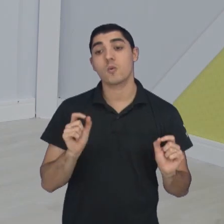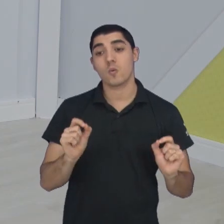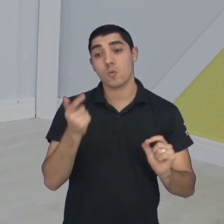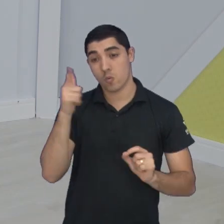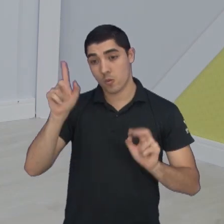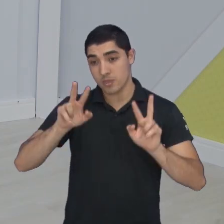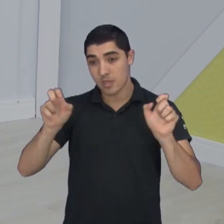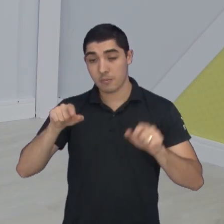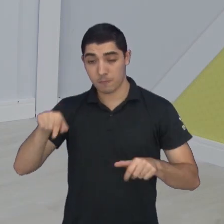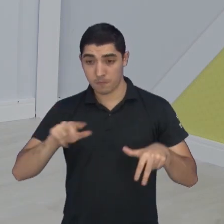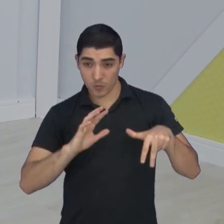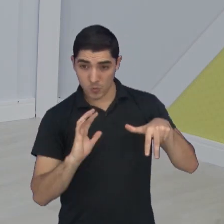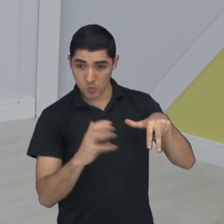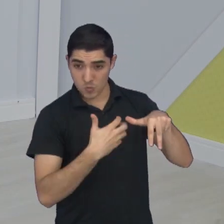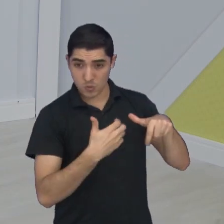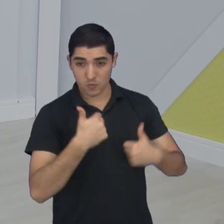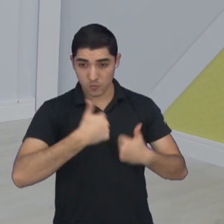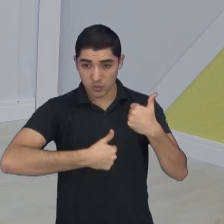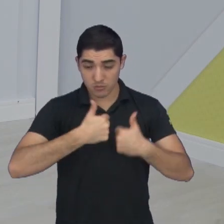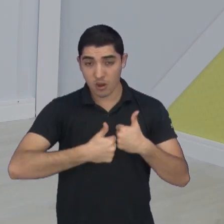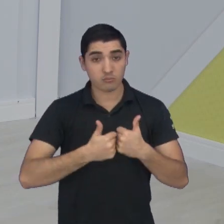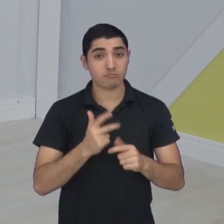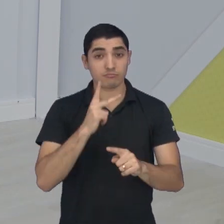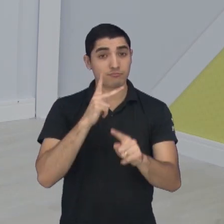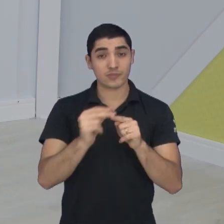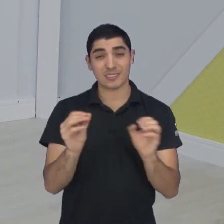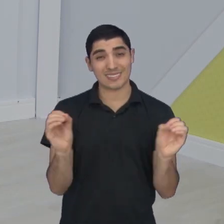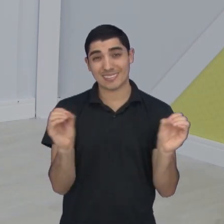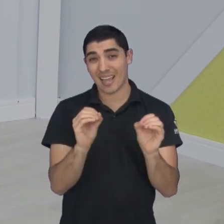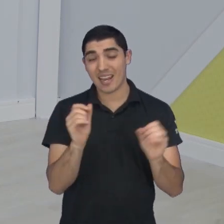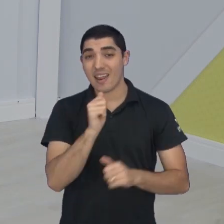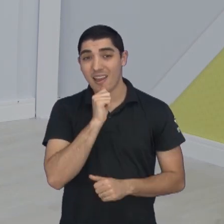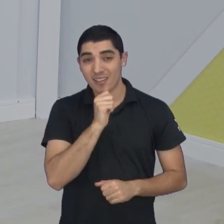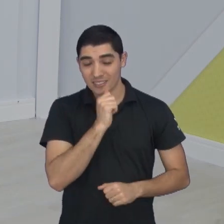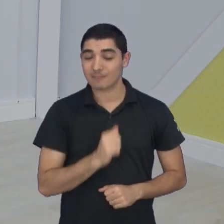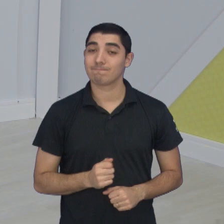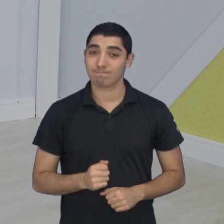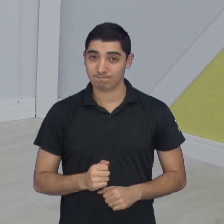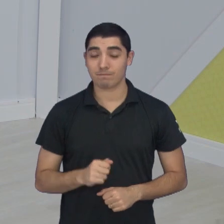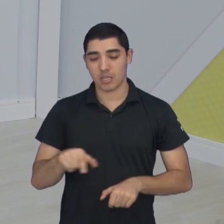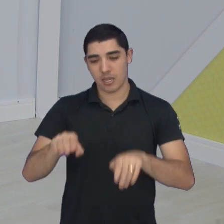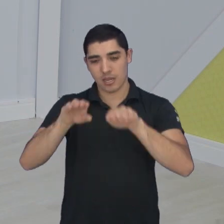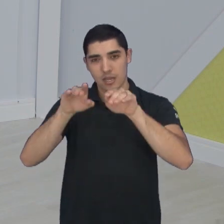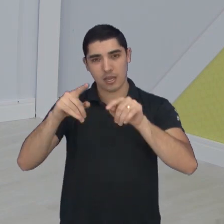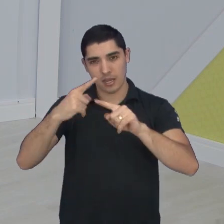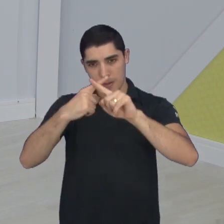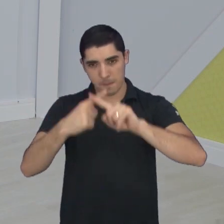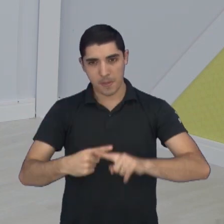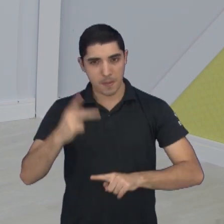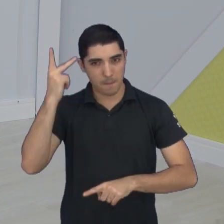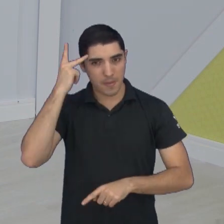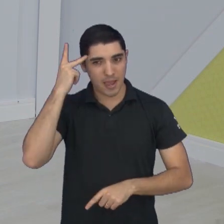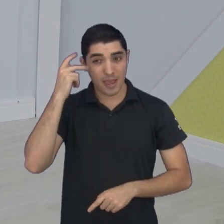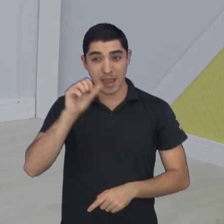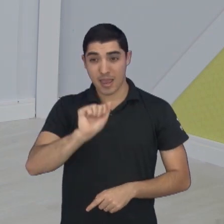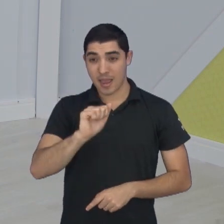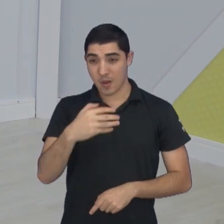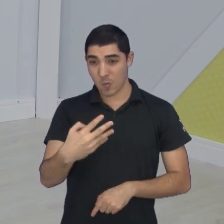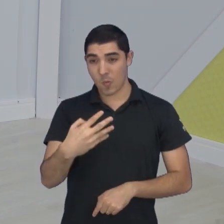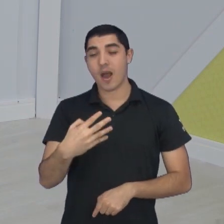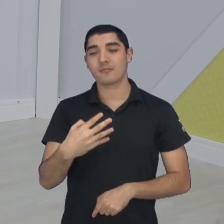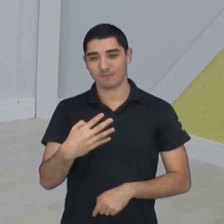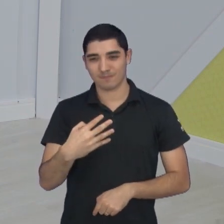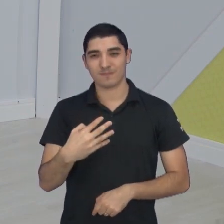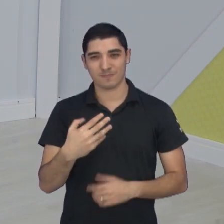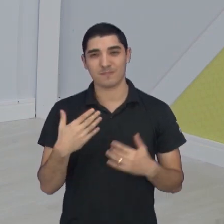o joseense Segue sem vencer na série A4 o sul fitão 2024 mais ao menos fecha aí Bet tá quebrando tudo aí ao menos